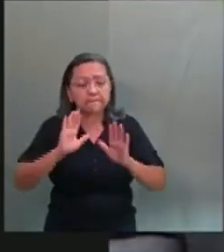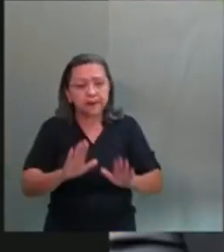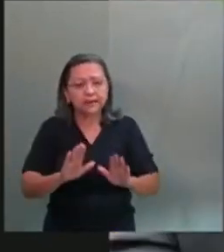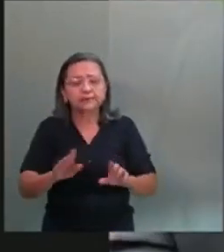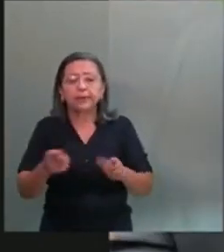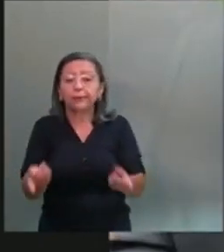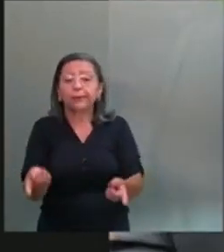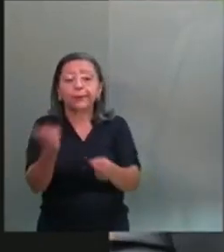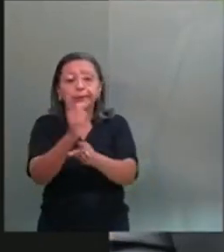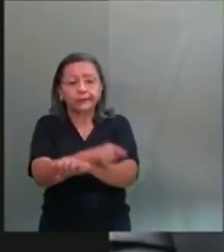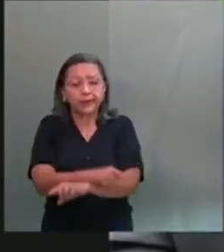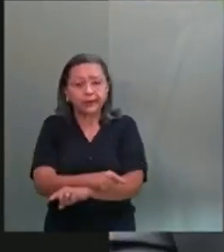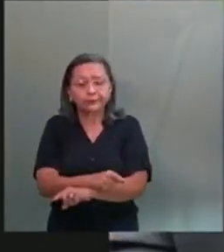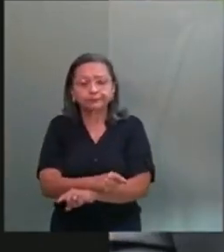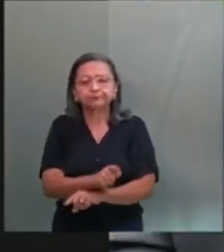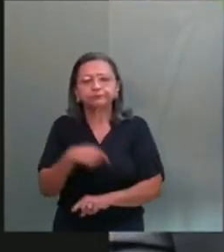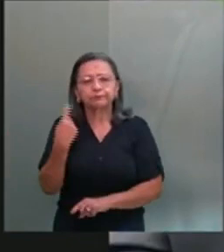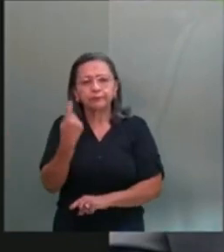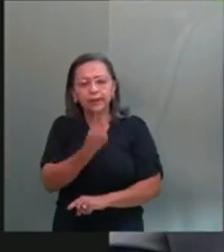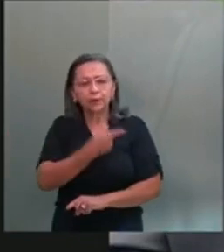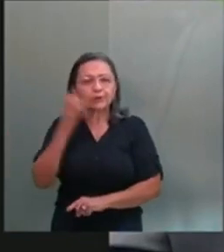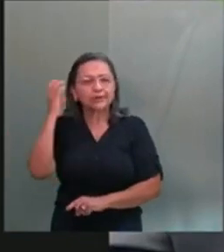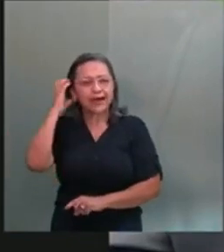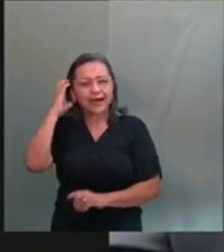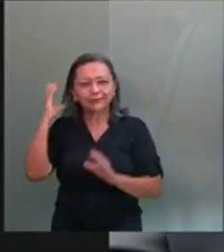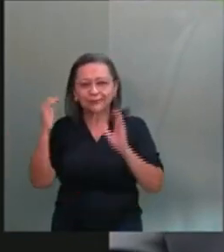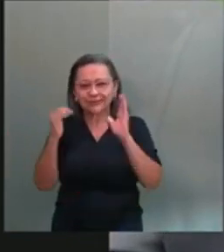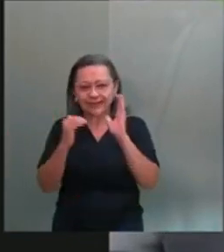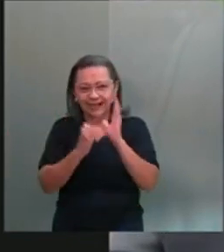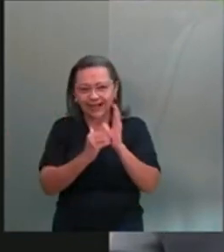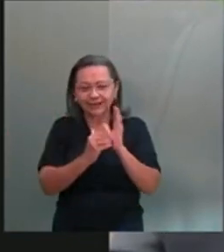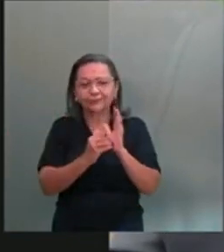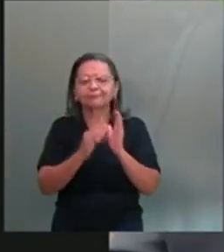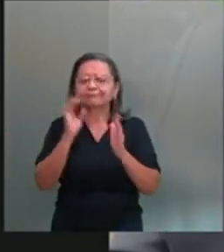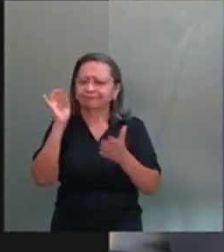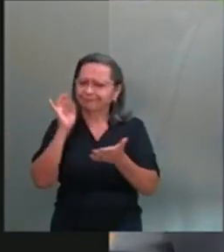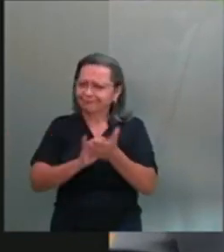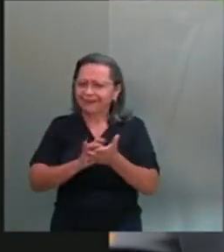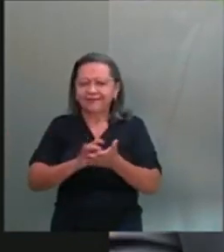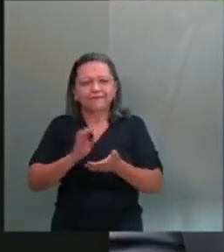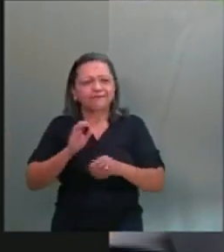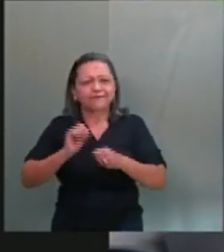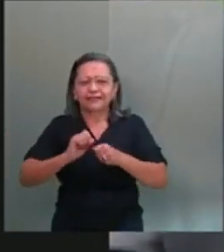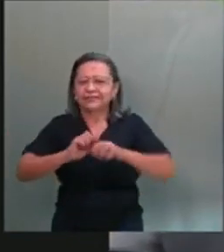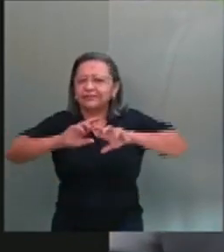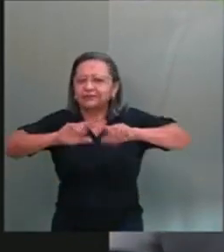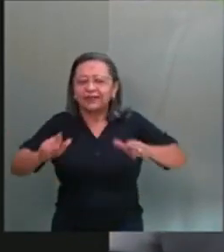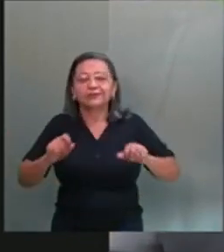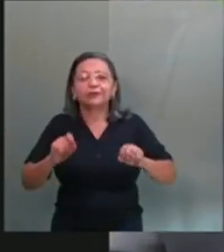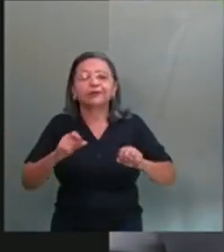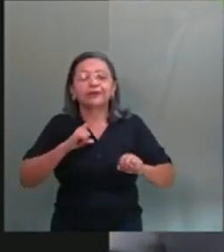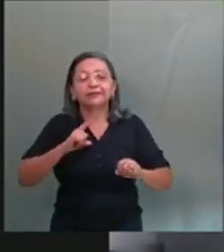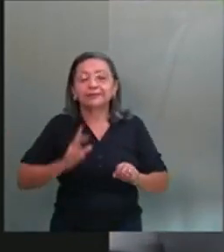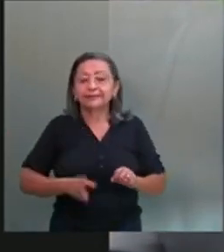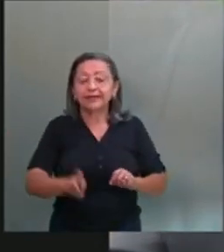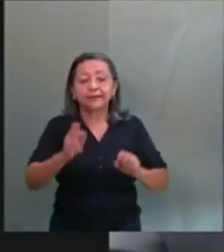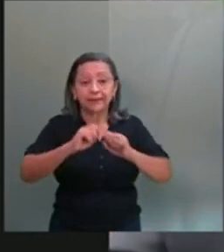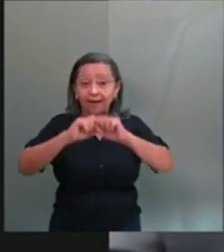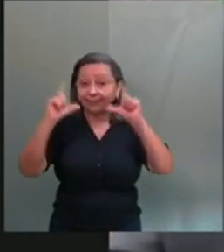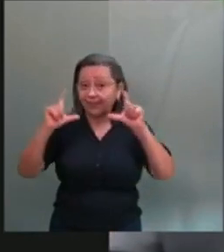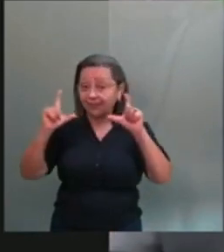ao contrário, a nossa Rádio Senado age de maneira bem diferente, porque tem estado sempre